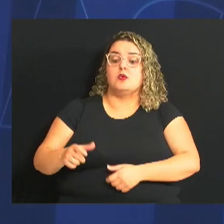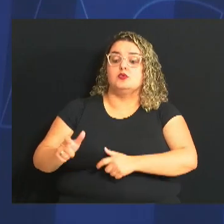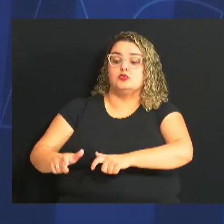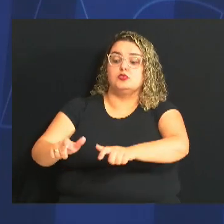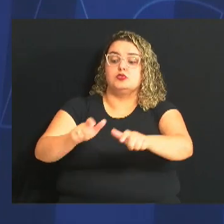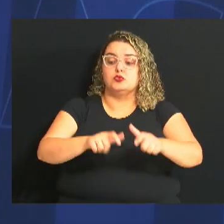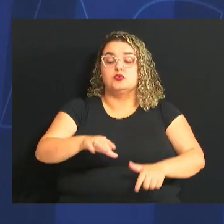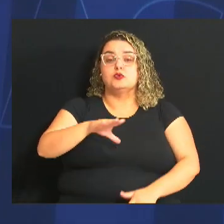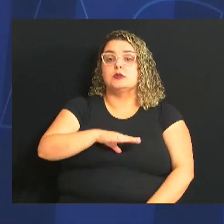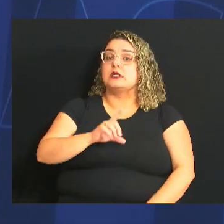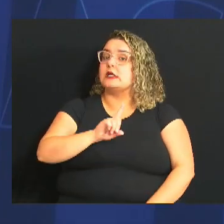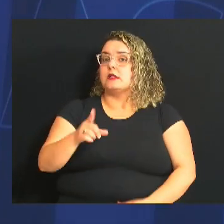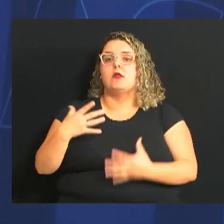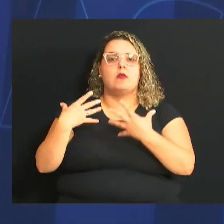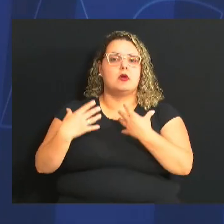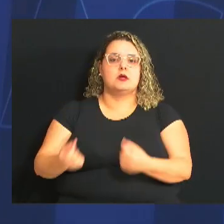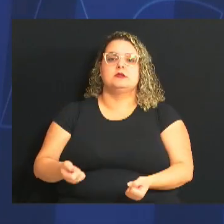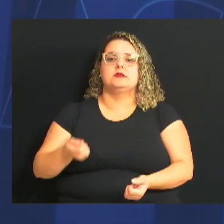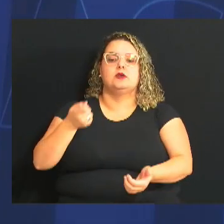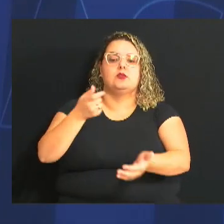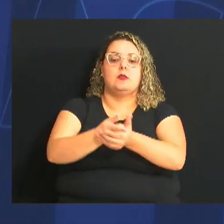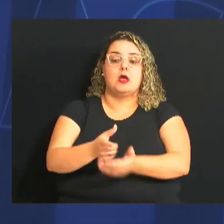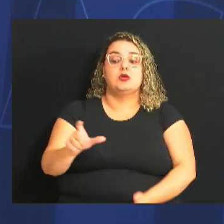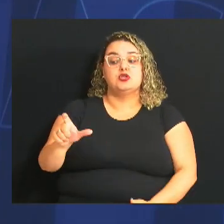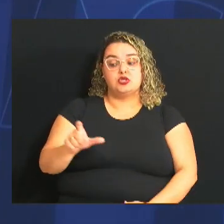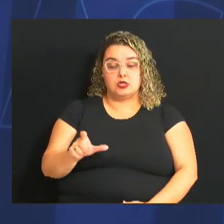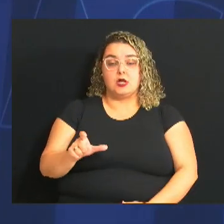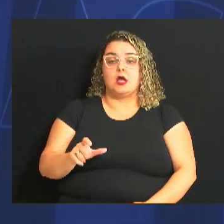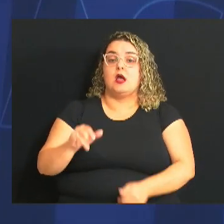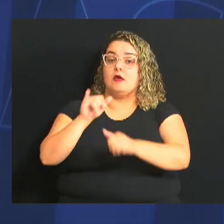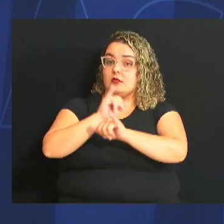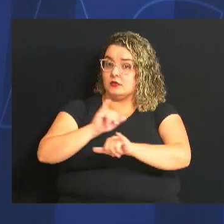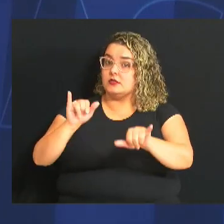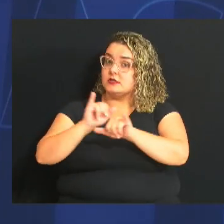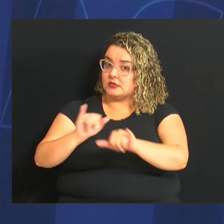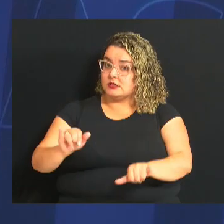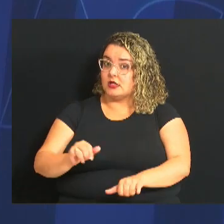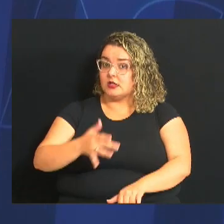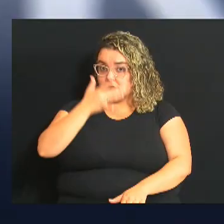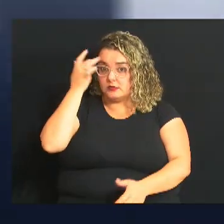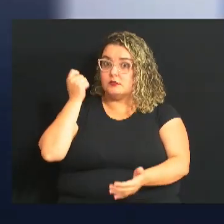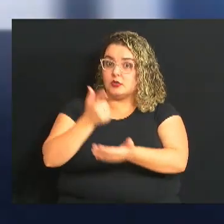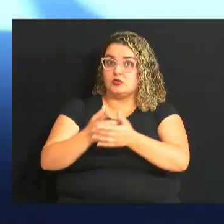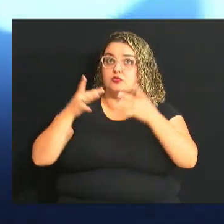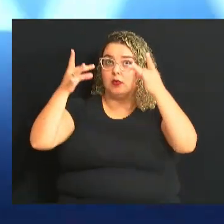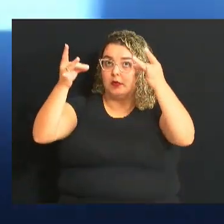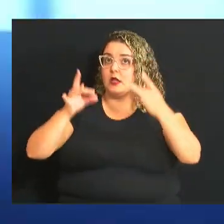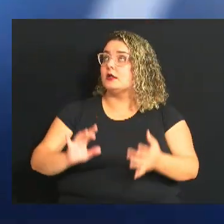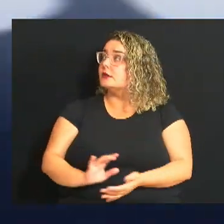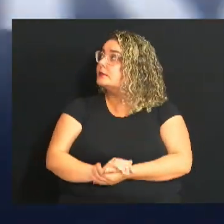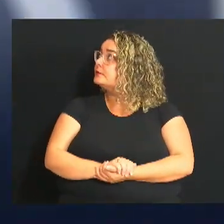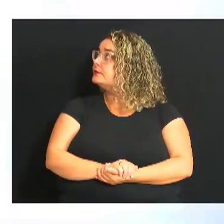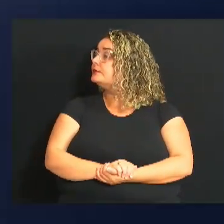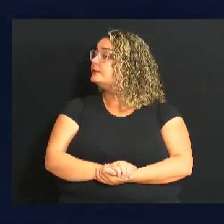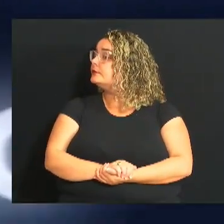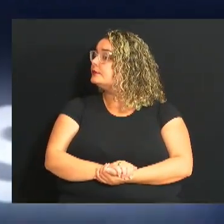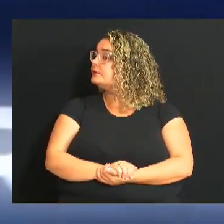aceitam cartões a avisarem os consumidores através de uma placa.